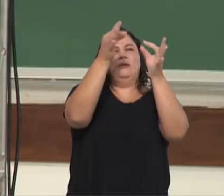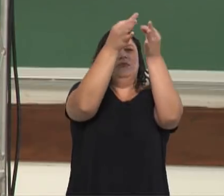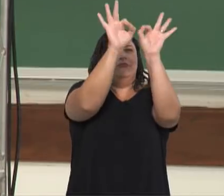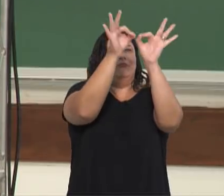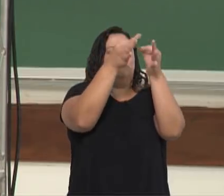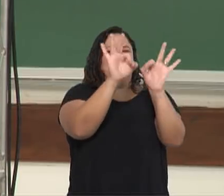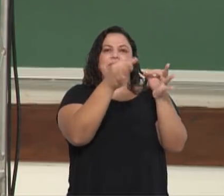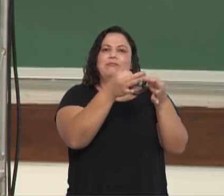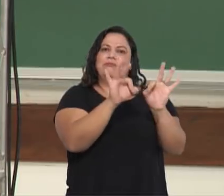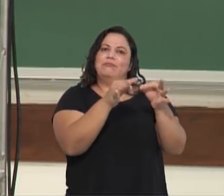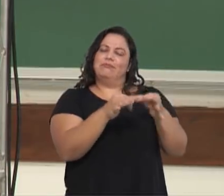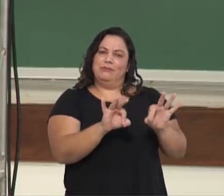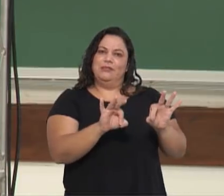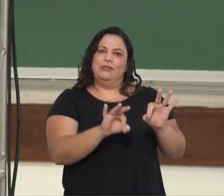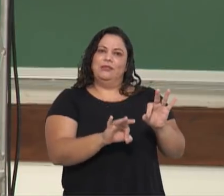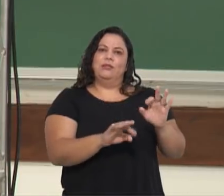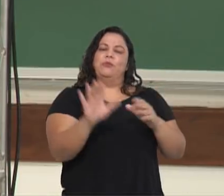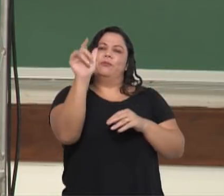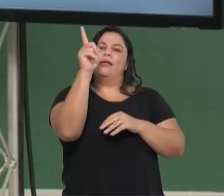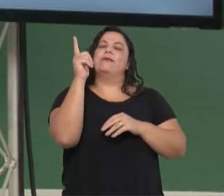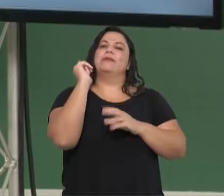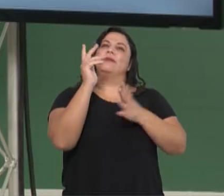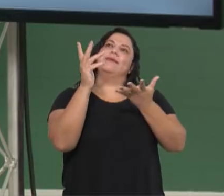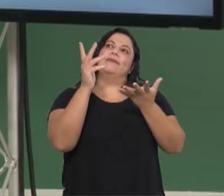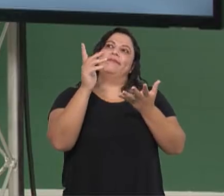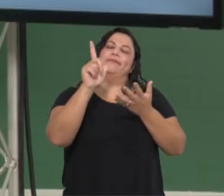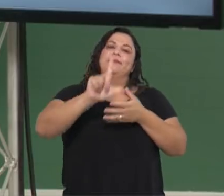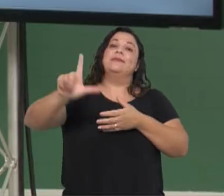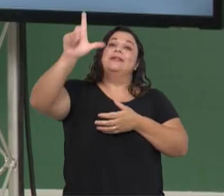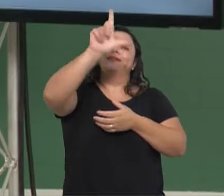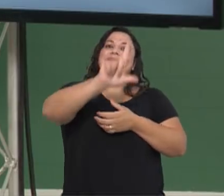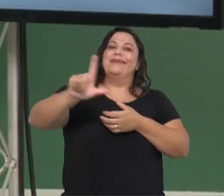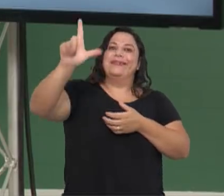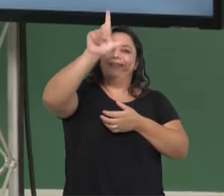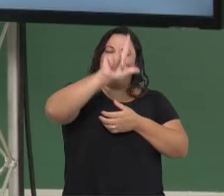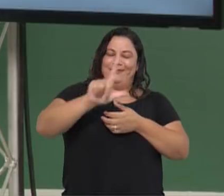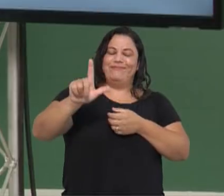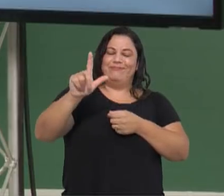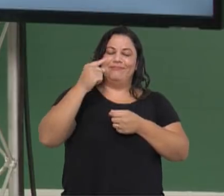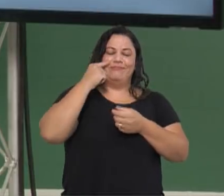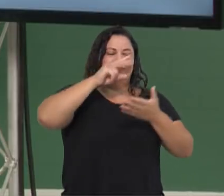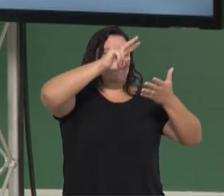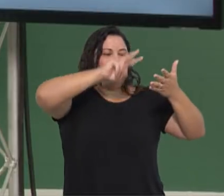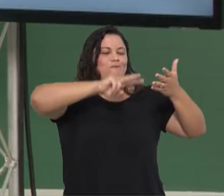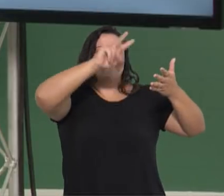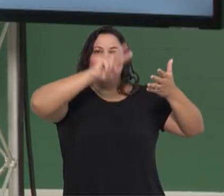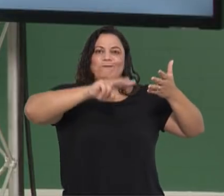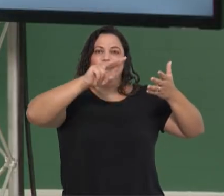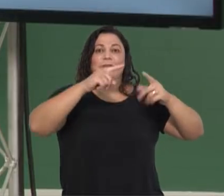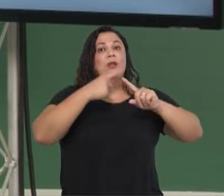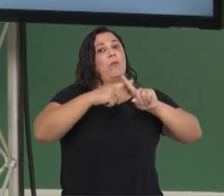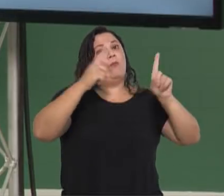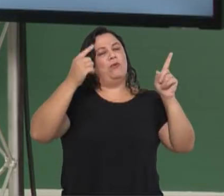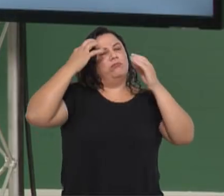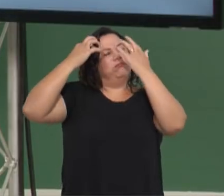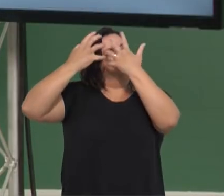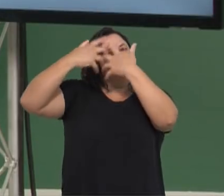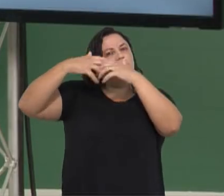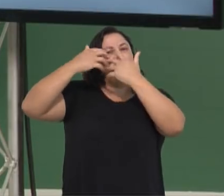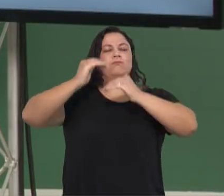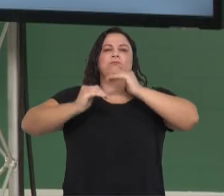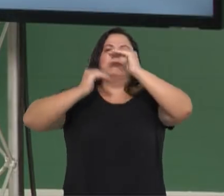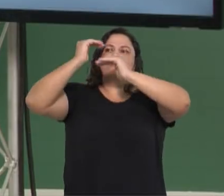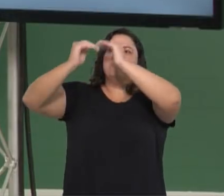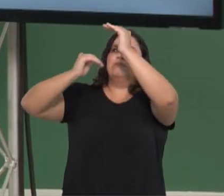literatura, tá? Enquanto seres humanos, crescemos muito quando lemos. A leitura